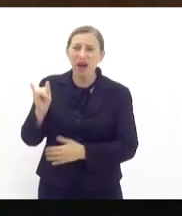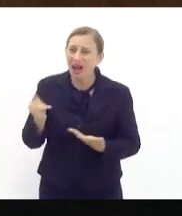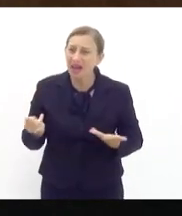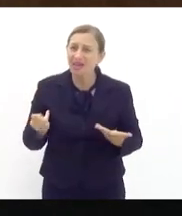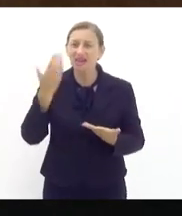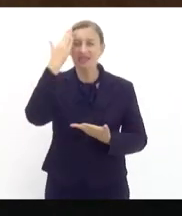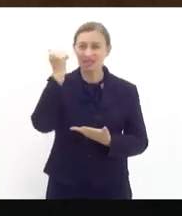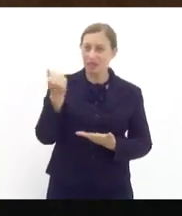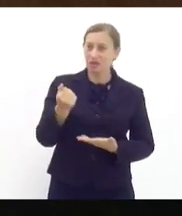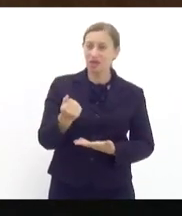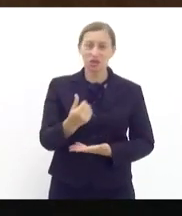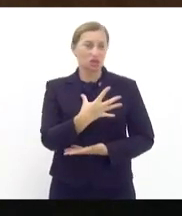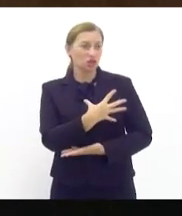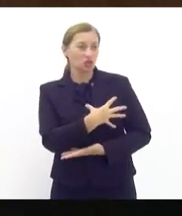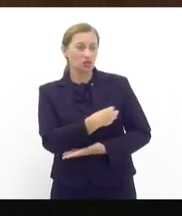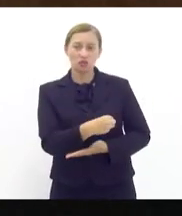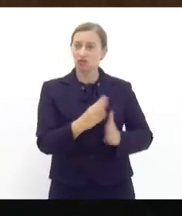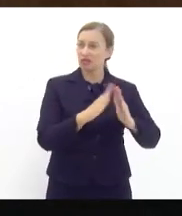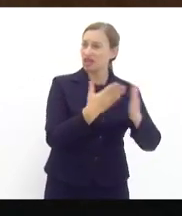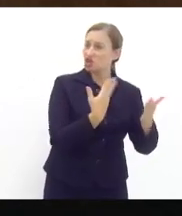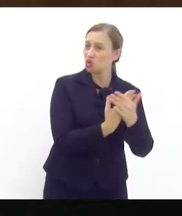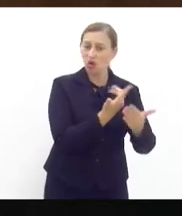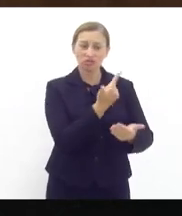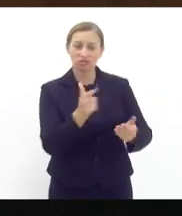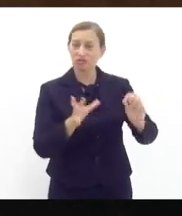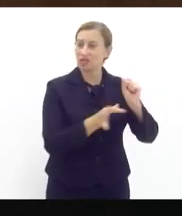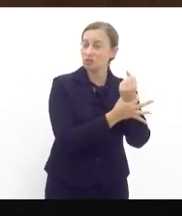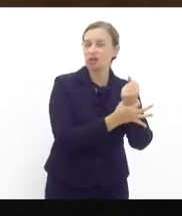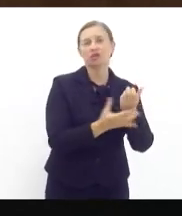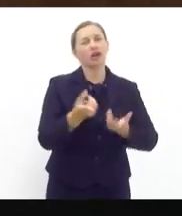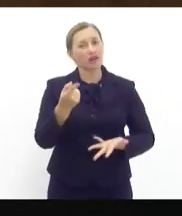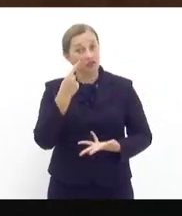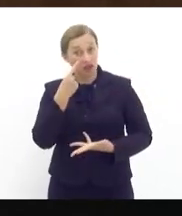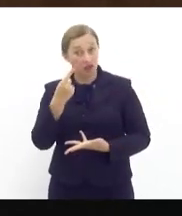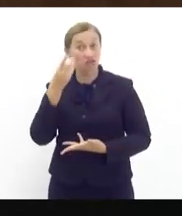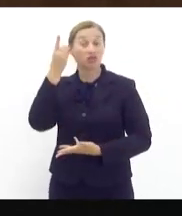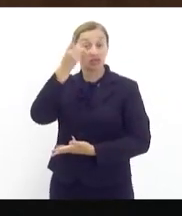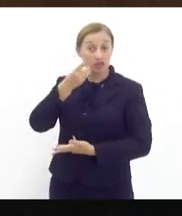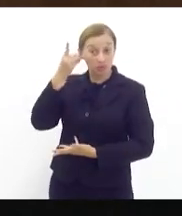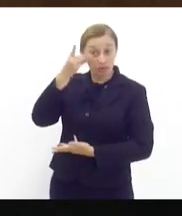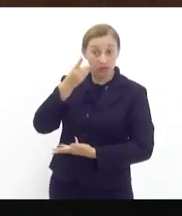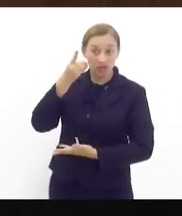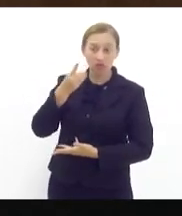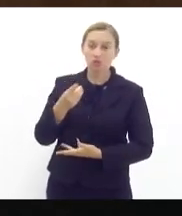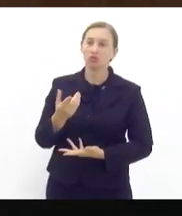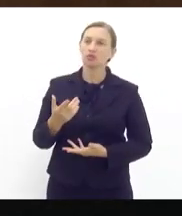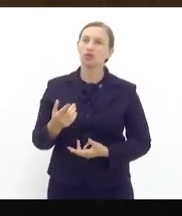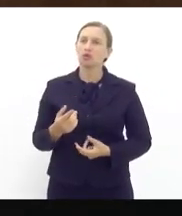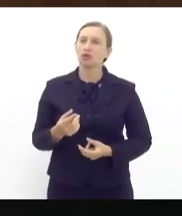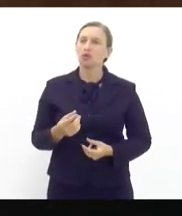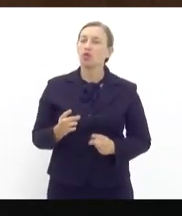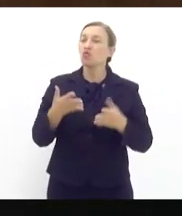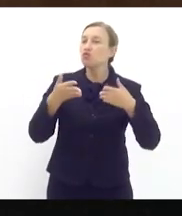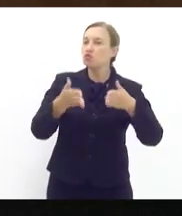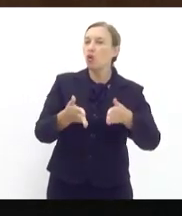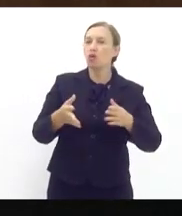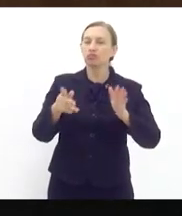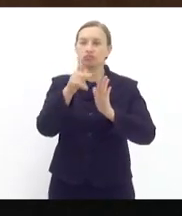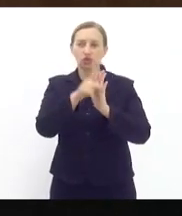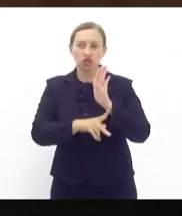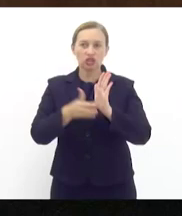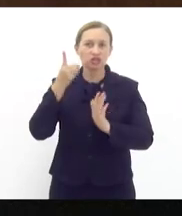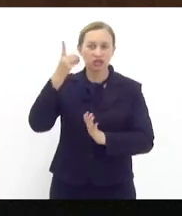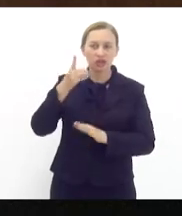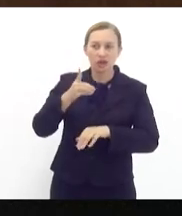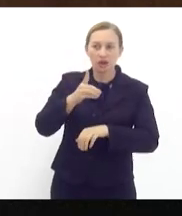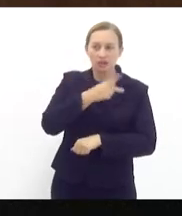sabendo que o seu filho não está seguro e aí deputado o intuito do projeto presidente Jajú